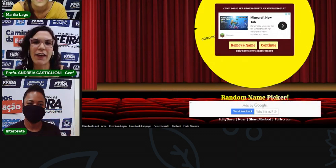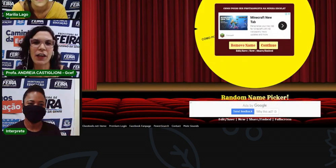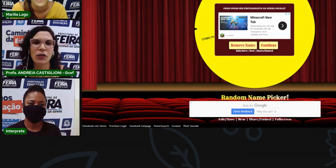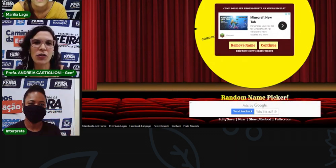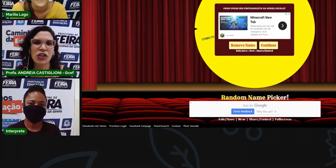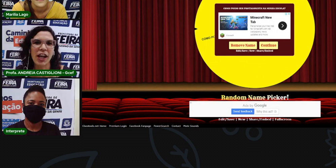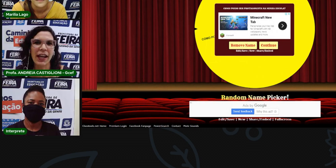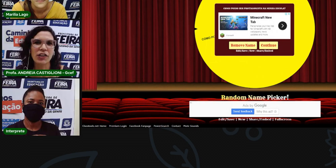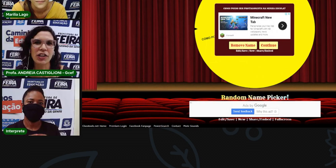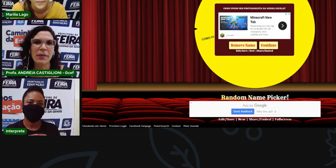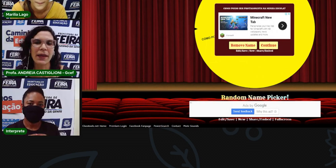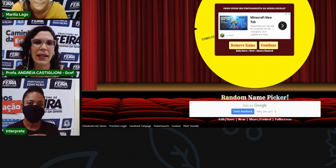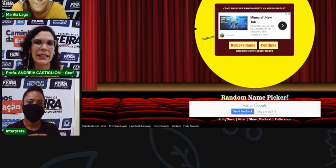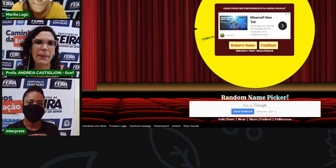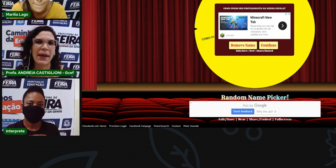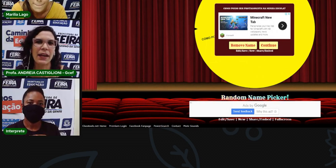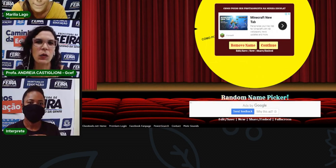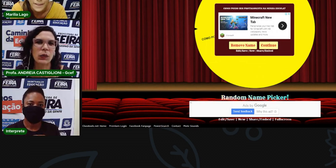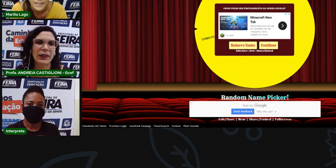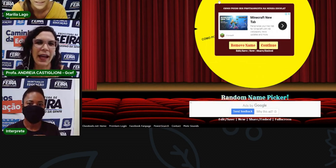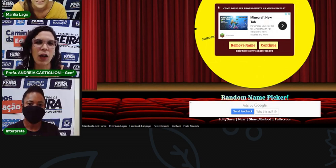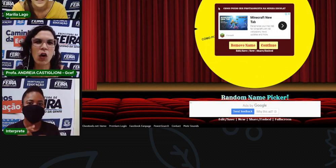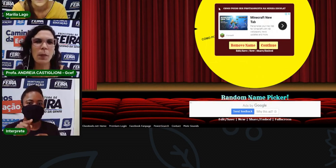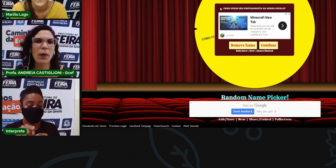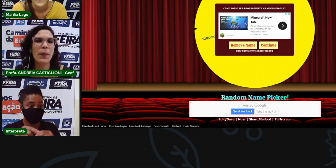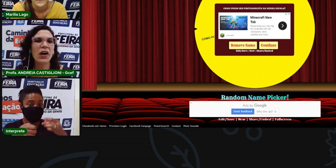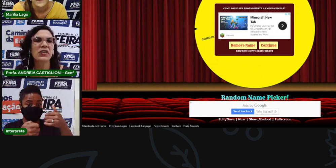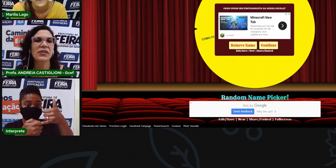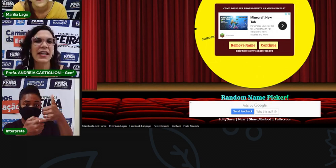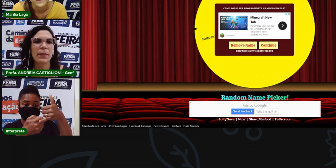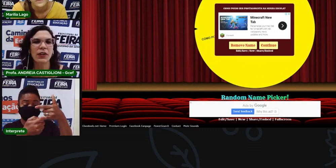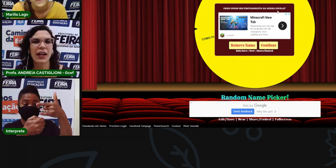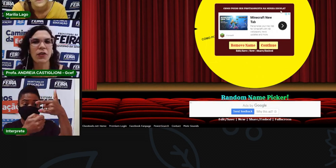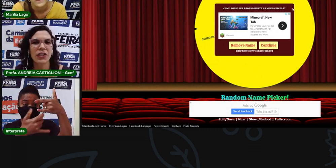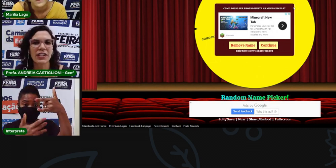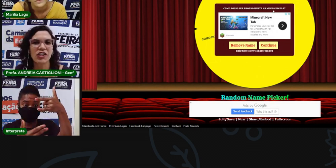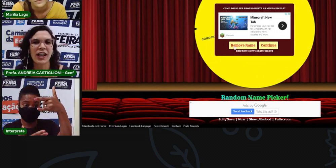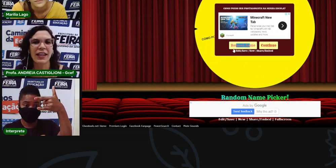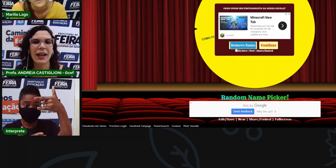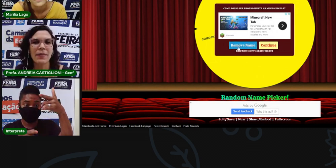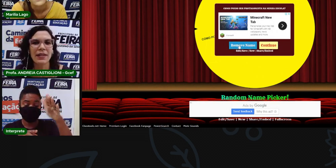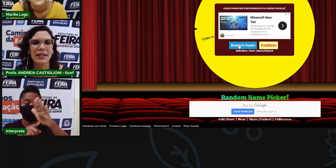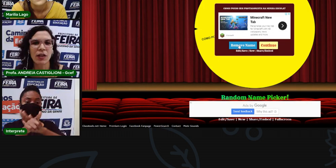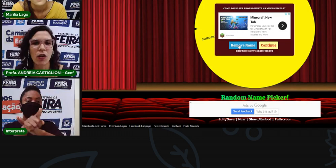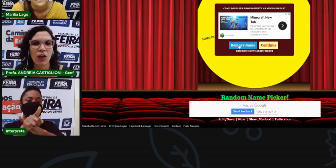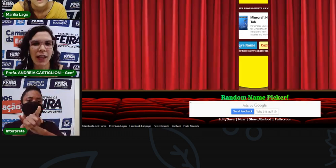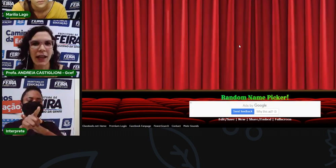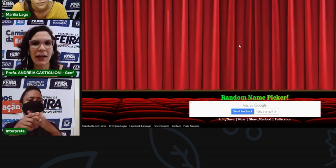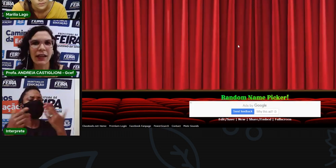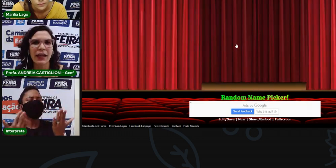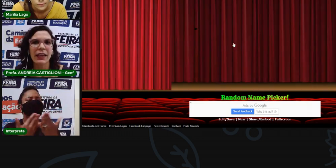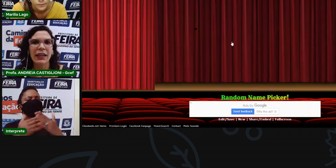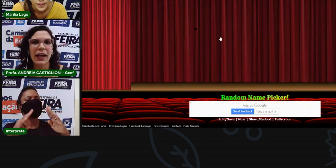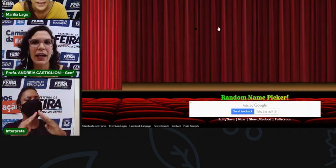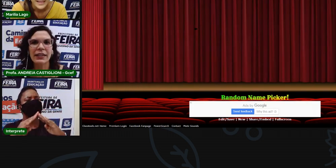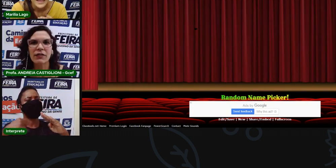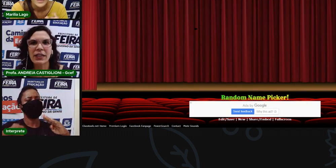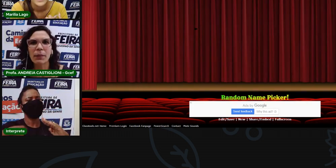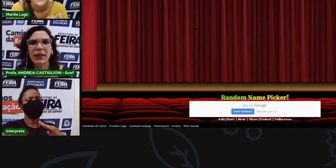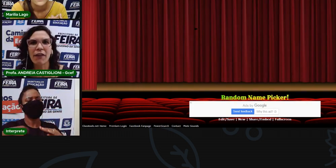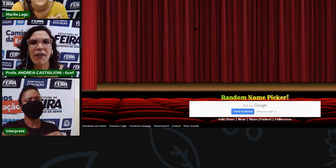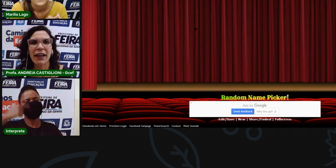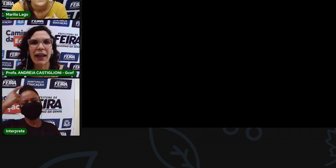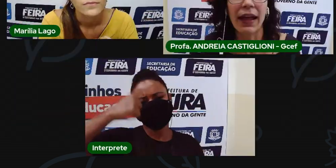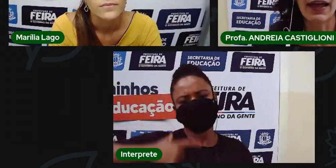Que veio do chat também essa pergunta. Como eu posso ser protagonista na minha escola? E aí, se